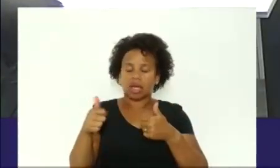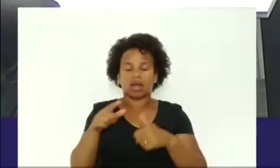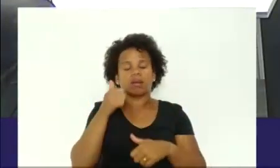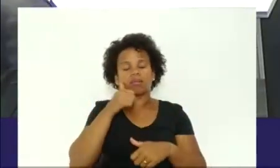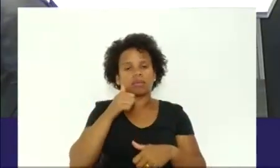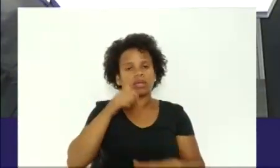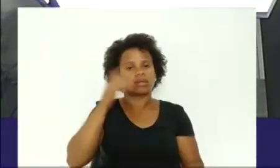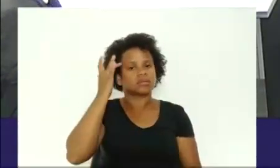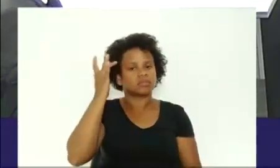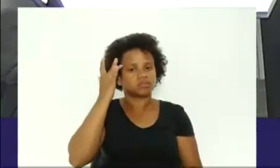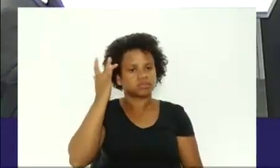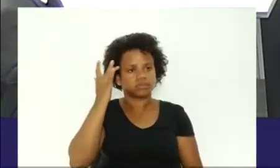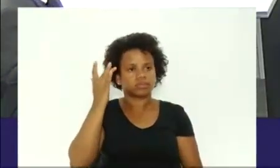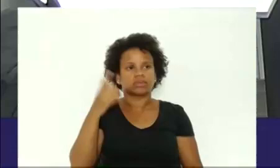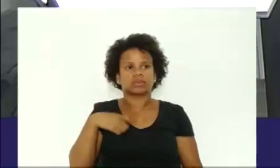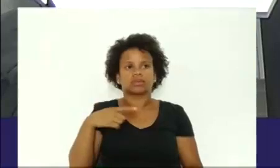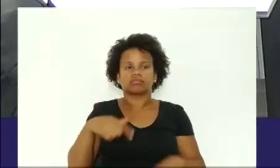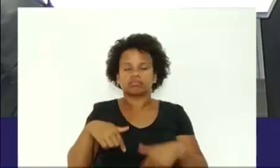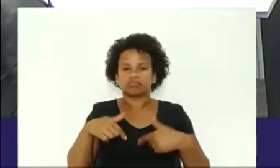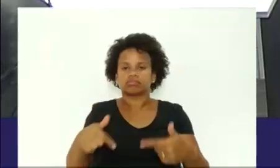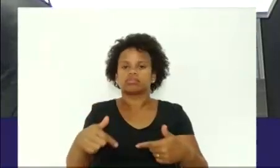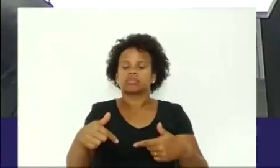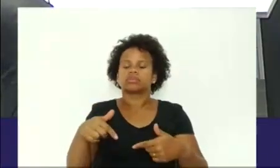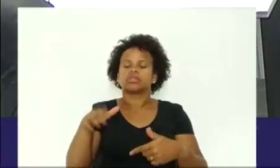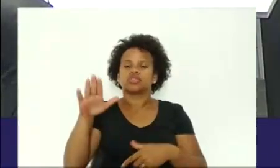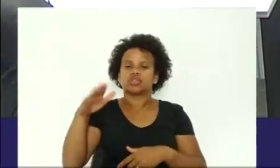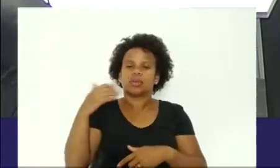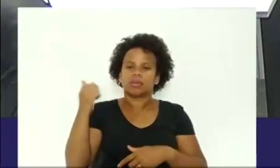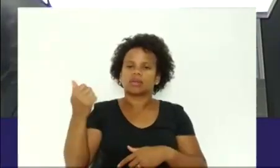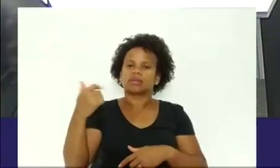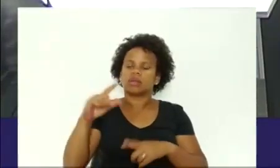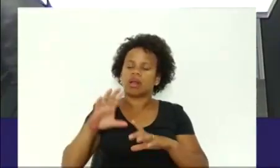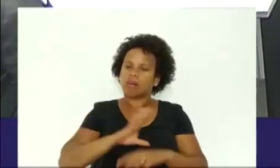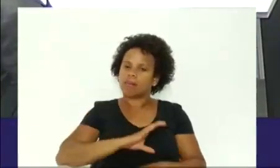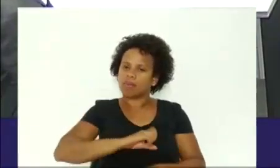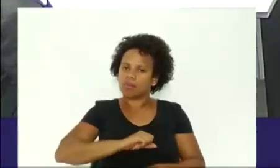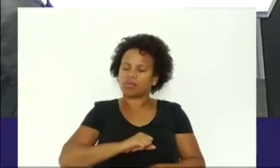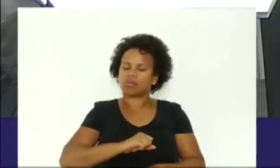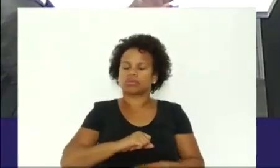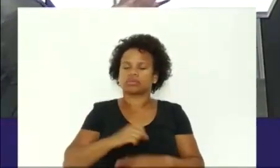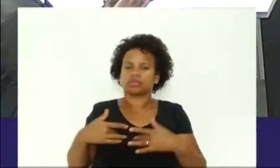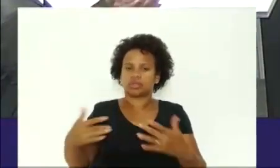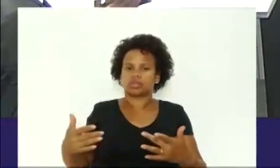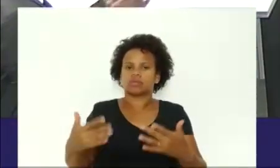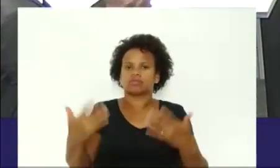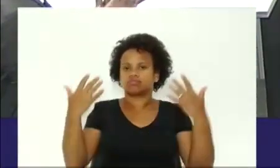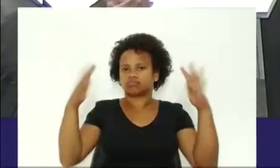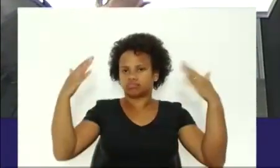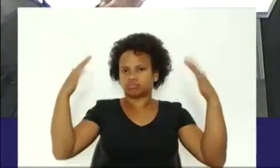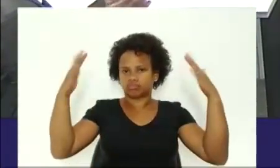sabedoria que tem desempenhado o seu chamado com amor e dedicação. Uma salva de palmas a ela.